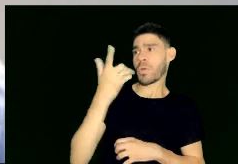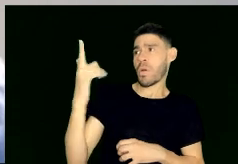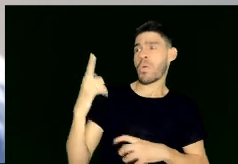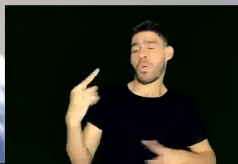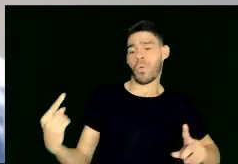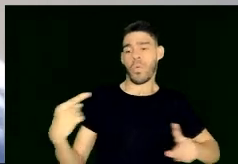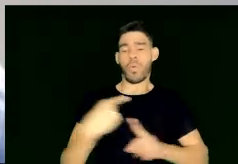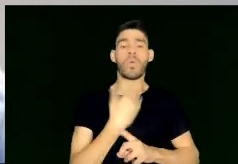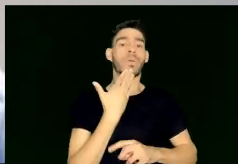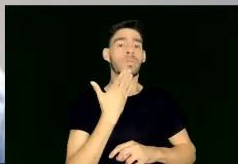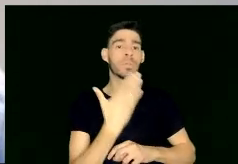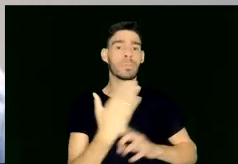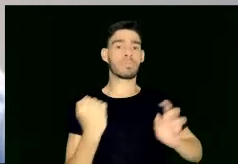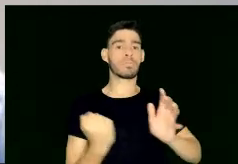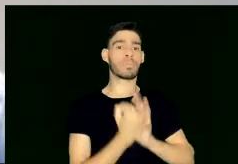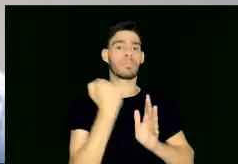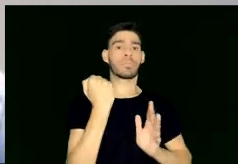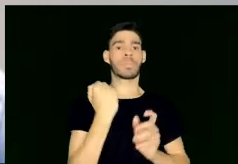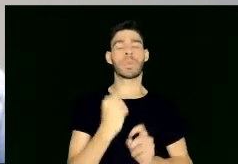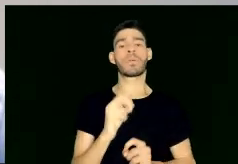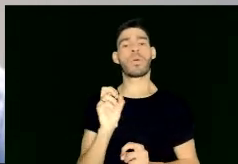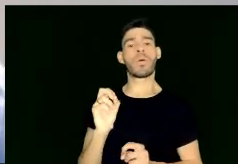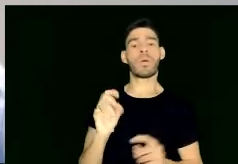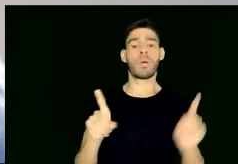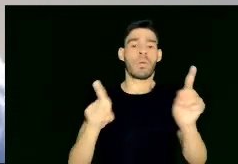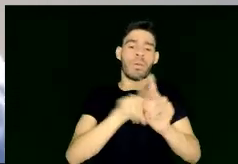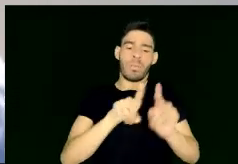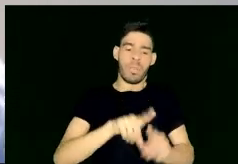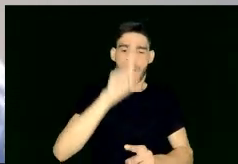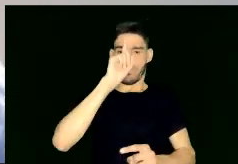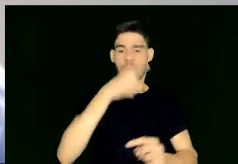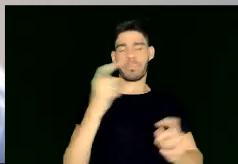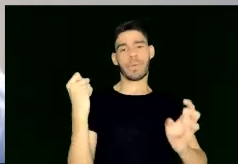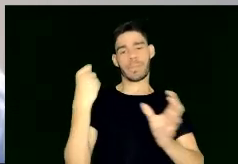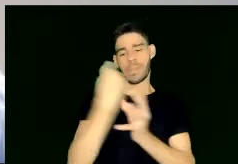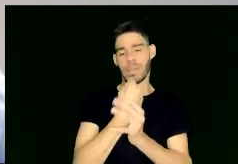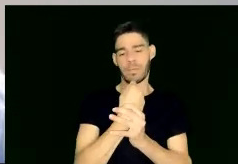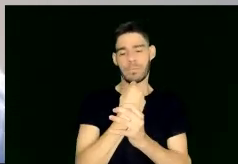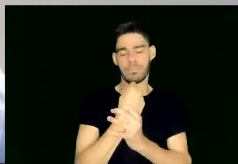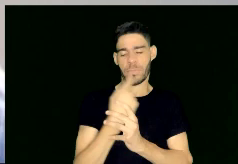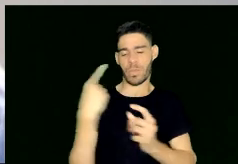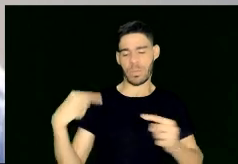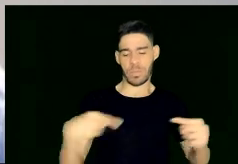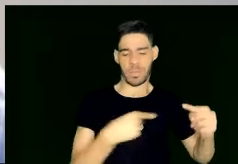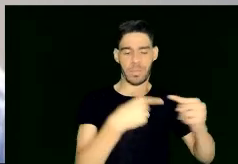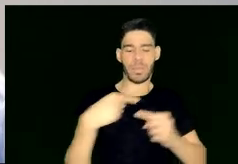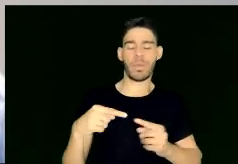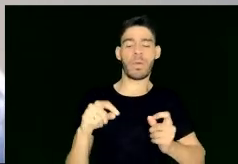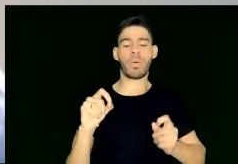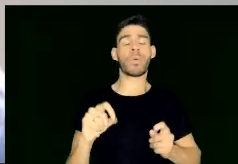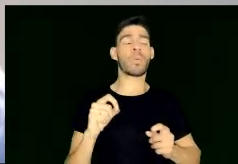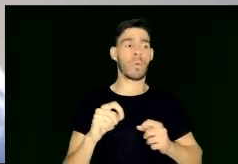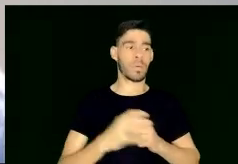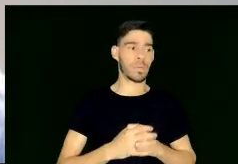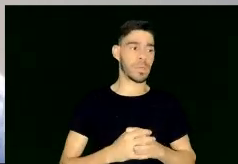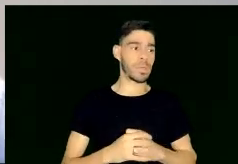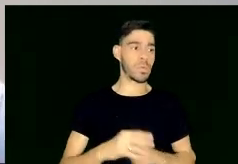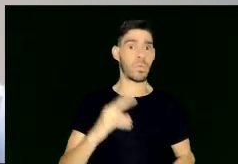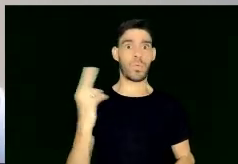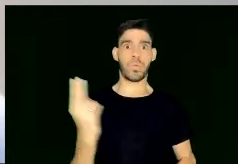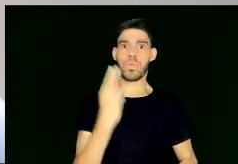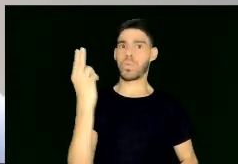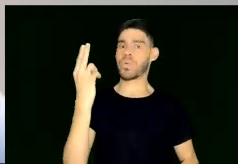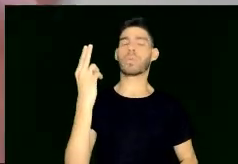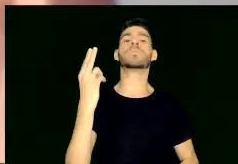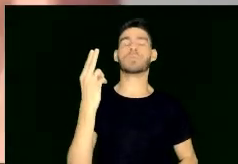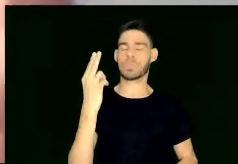se oponham a esses pedidos de patente, ou até mandados de segurança tratando